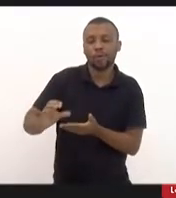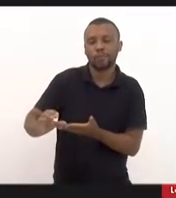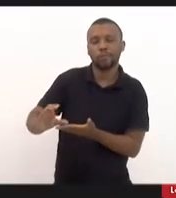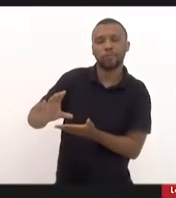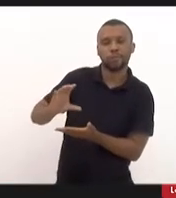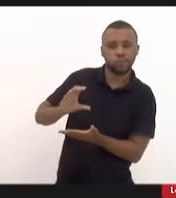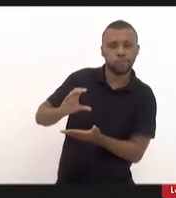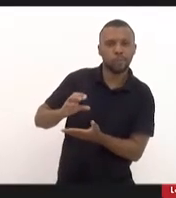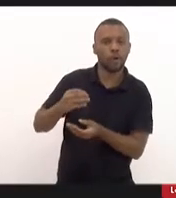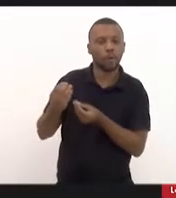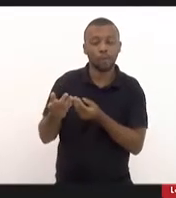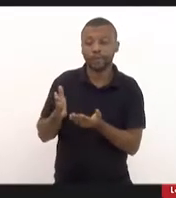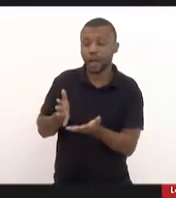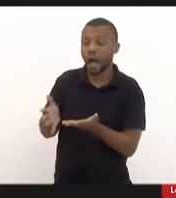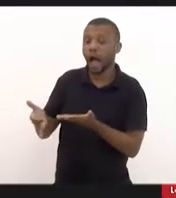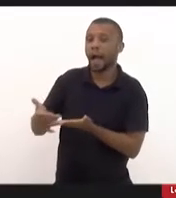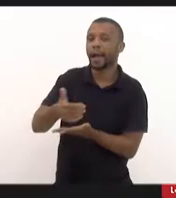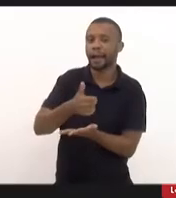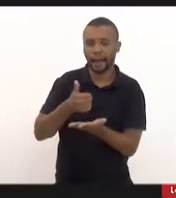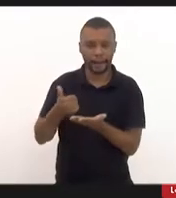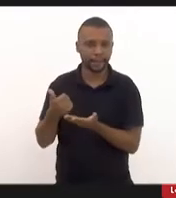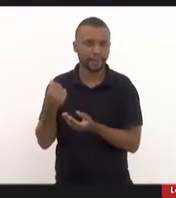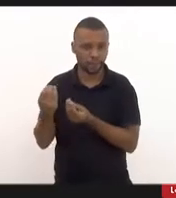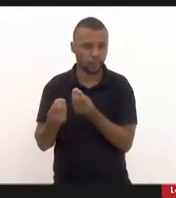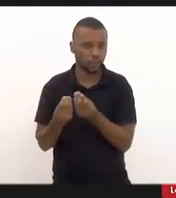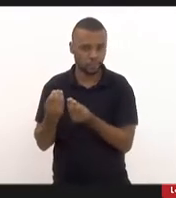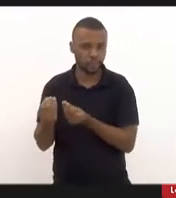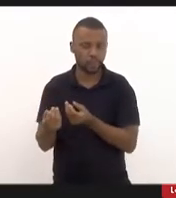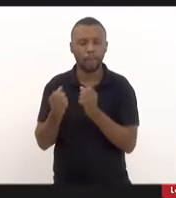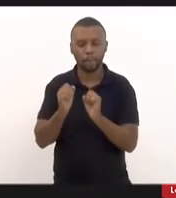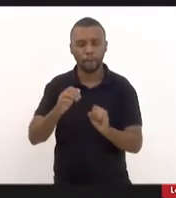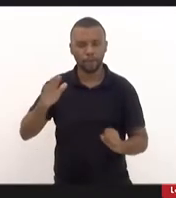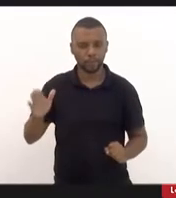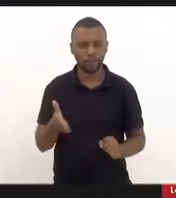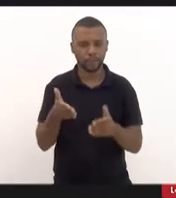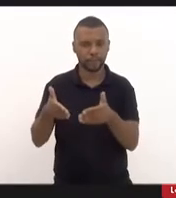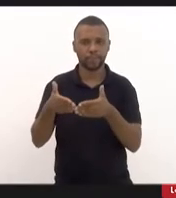para arrecadação, atraindo atividades produtivas para a região. Pode, vamos.